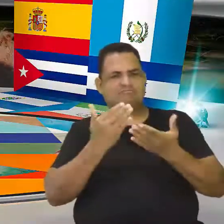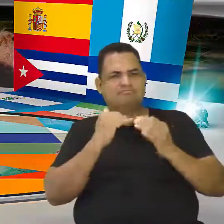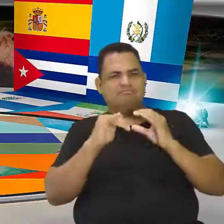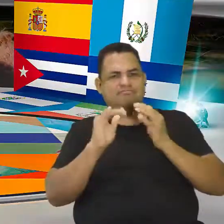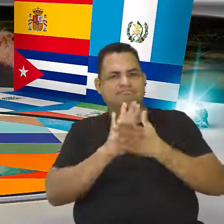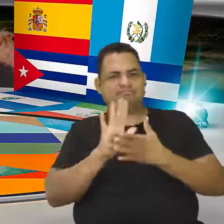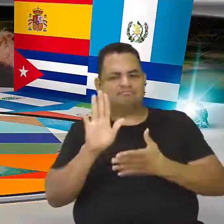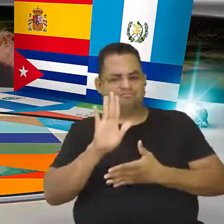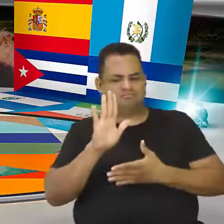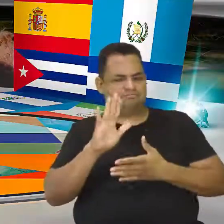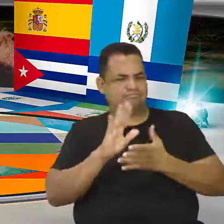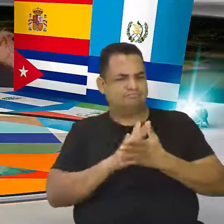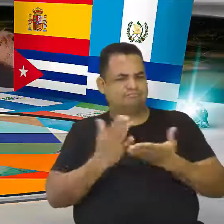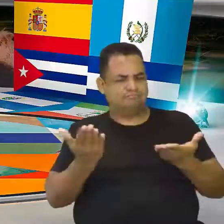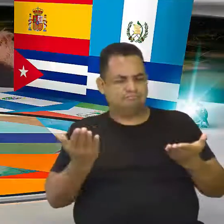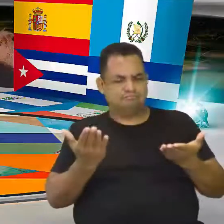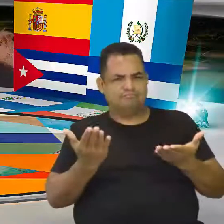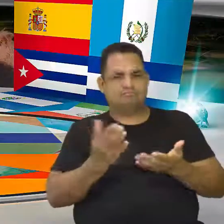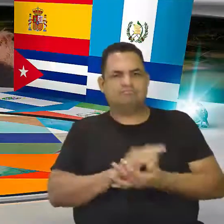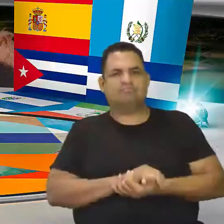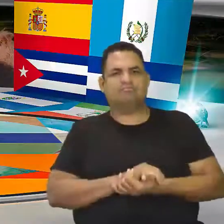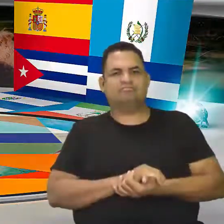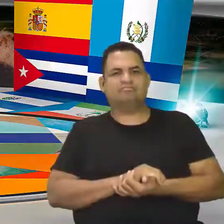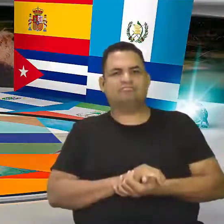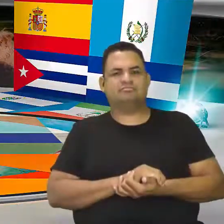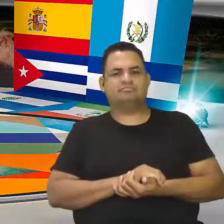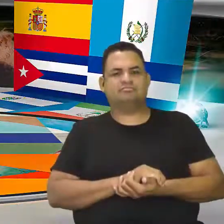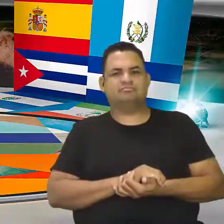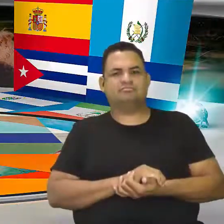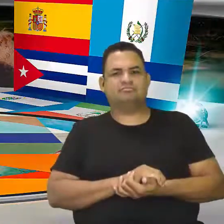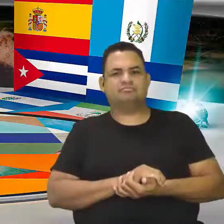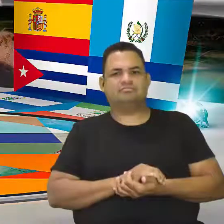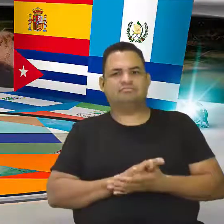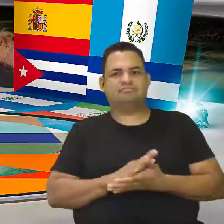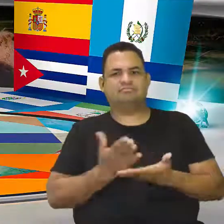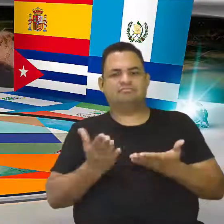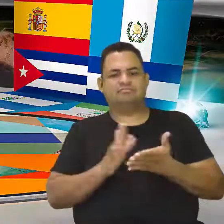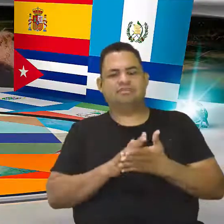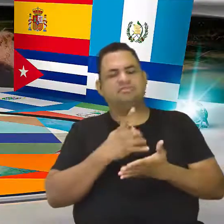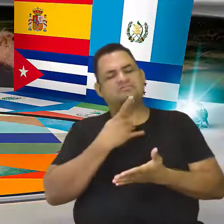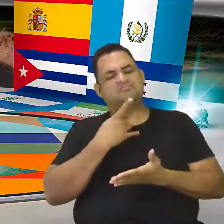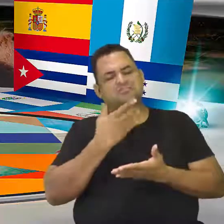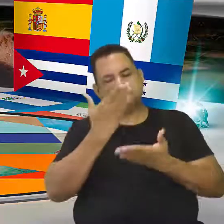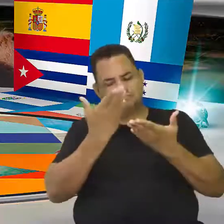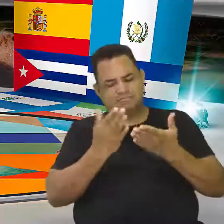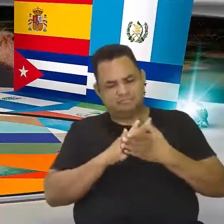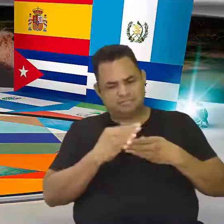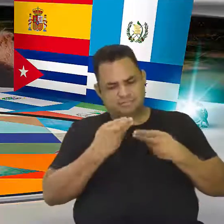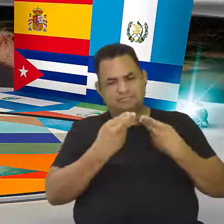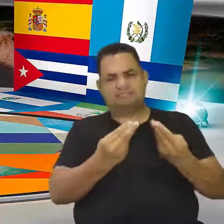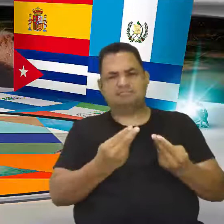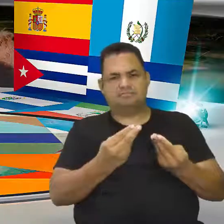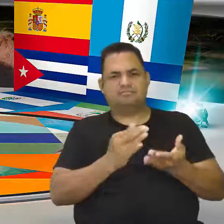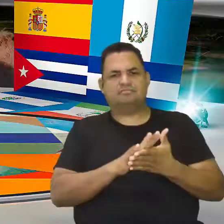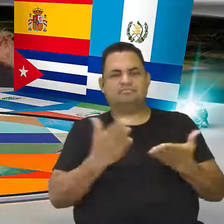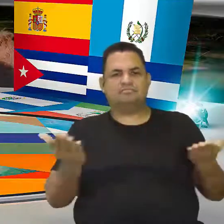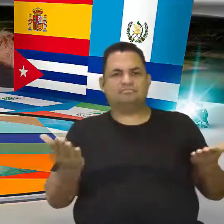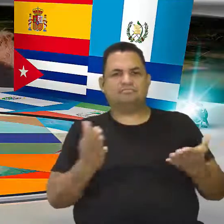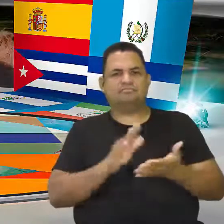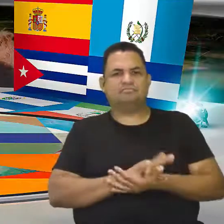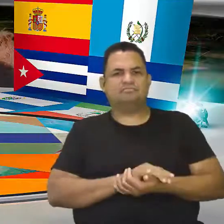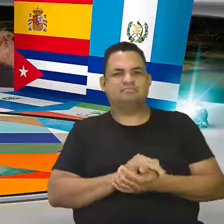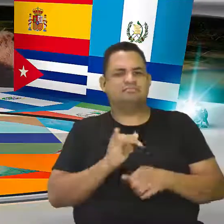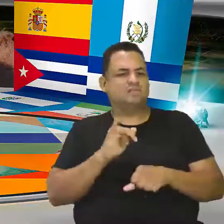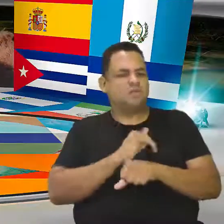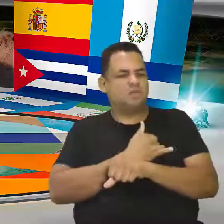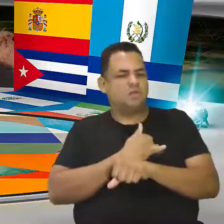Deixa um tchauzinho, pelo menos, galera. Né? Gente, concede o desejo do coração dessa moça, gente. Deixa eu ser uma